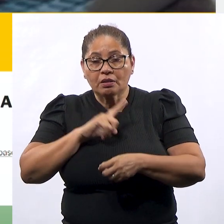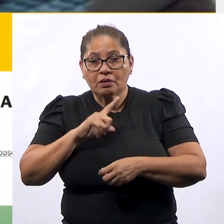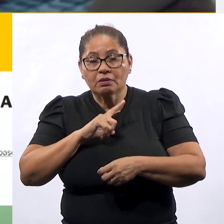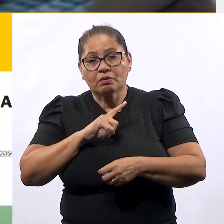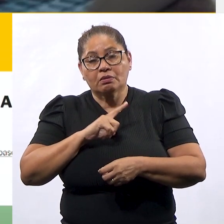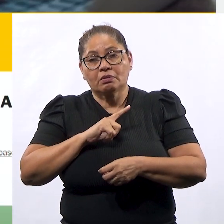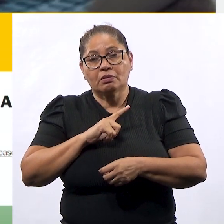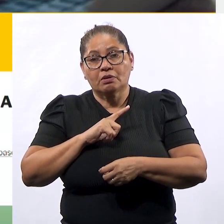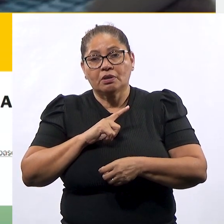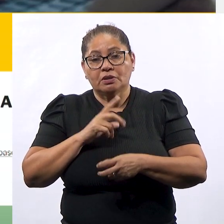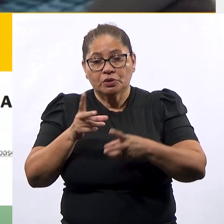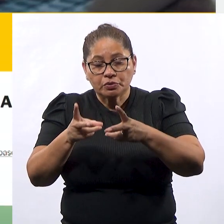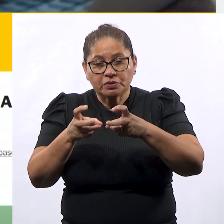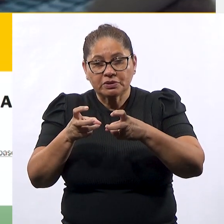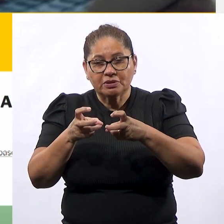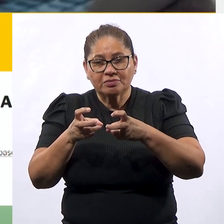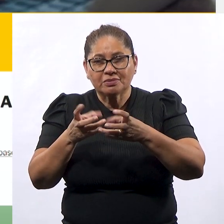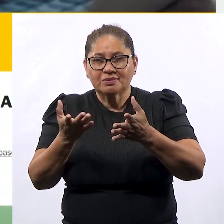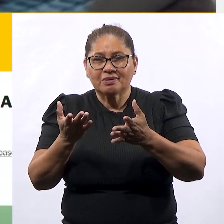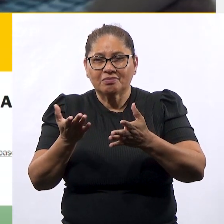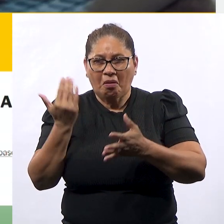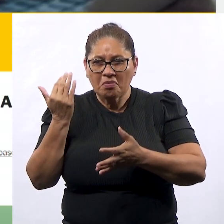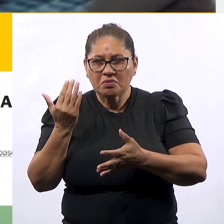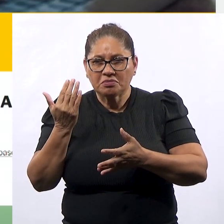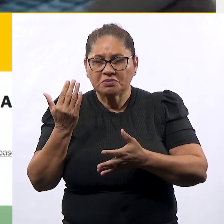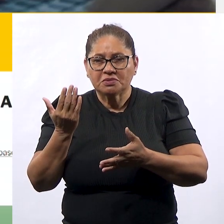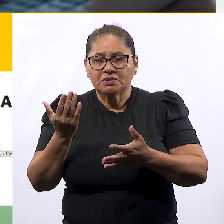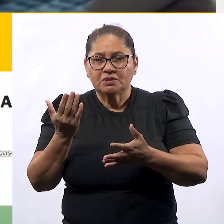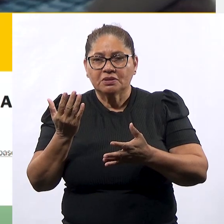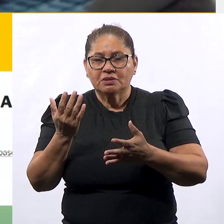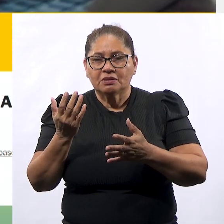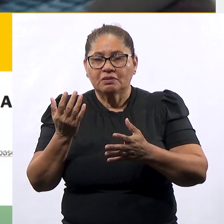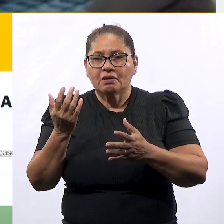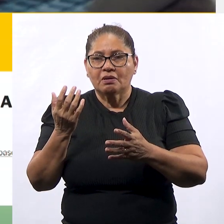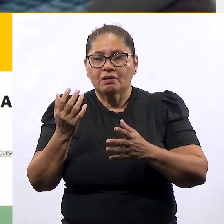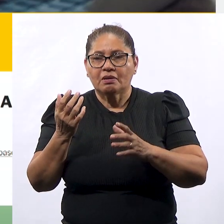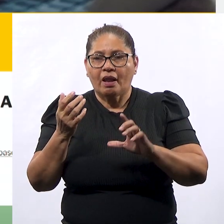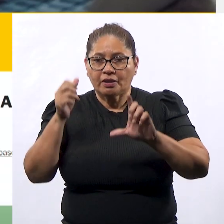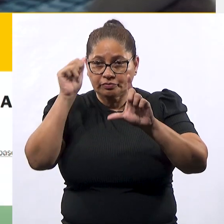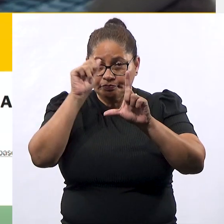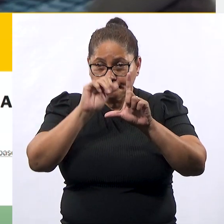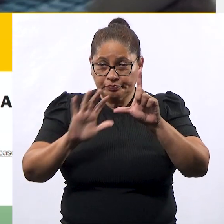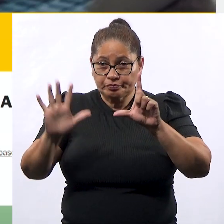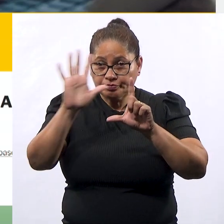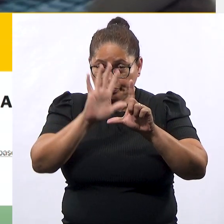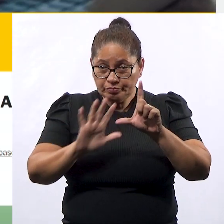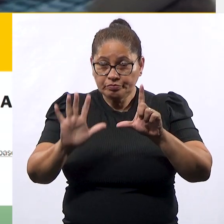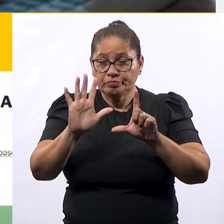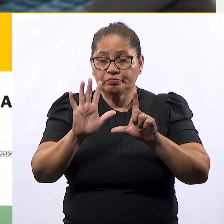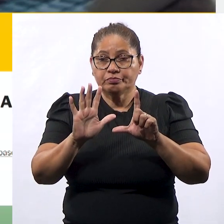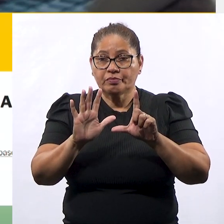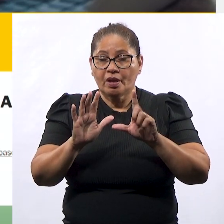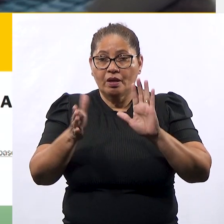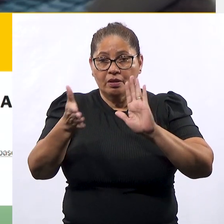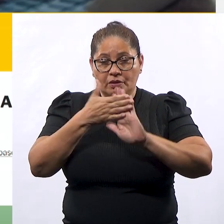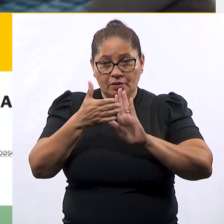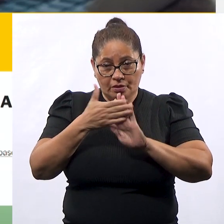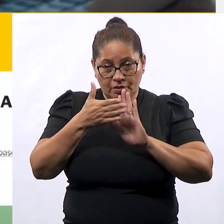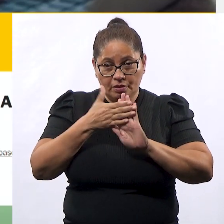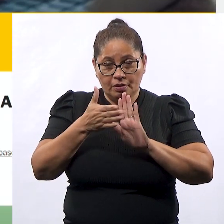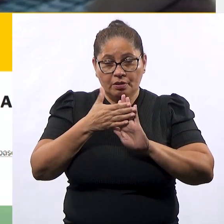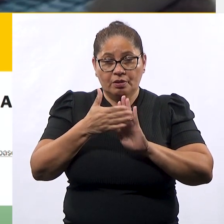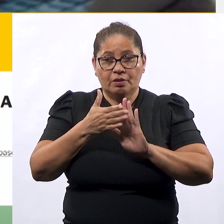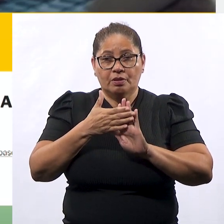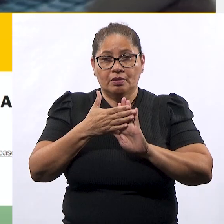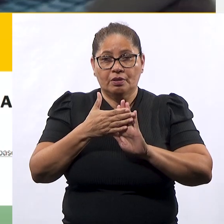concepções, a gente tem, são concepções bem recentes. No ambiente virtual de vocês vai estar o link aí da nossa